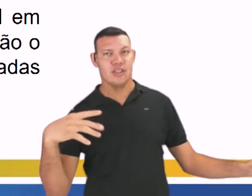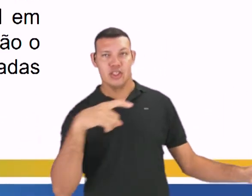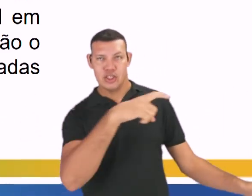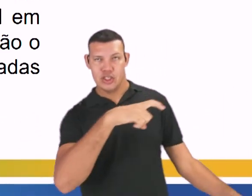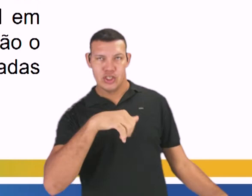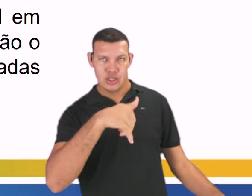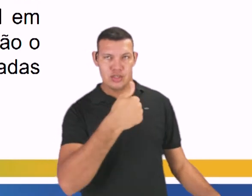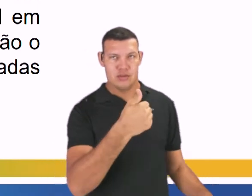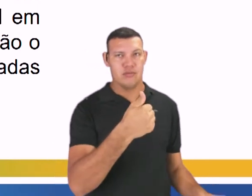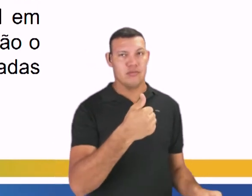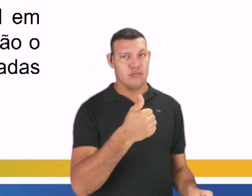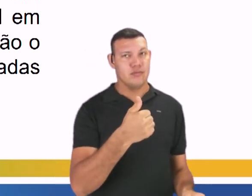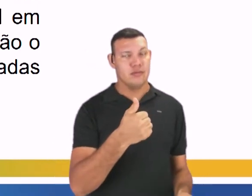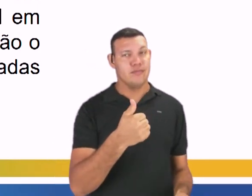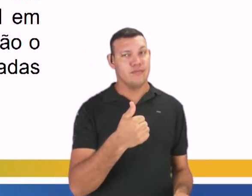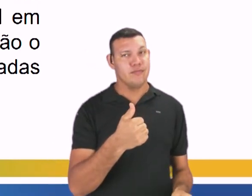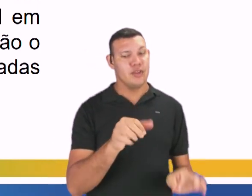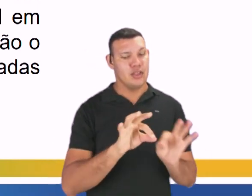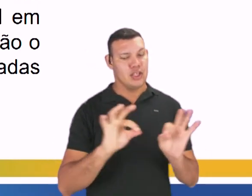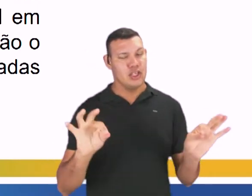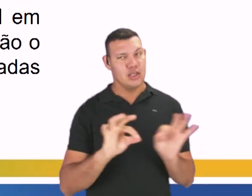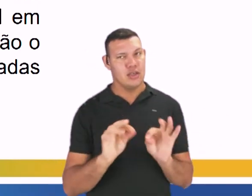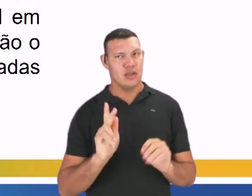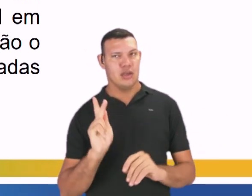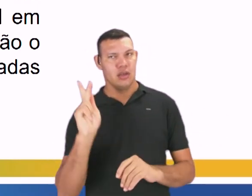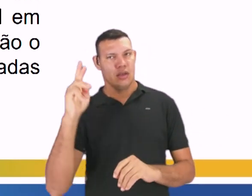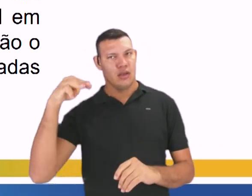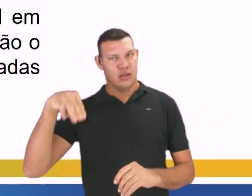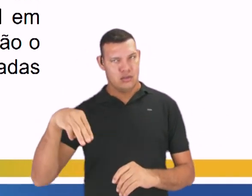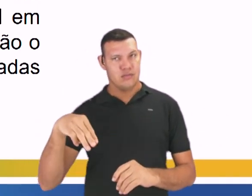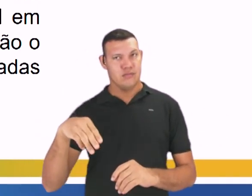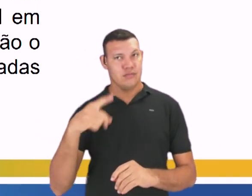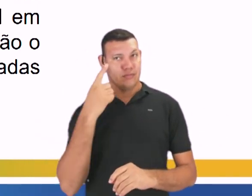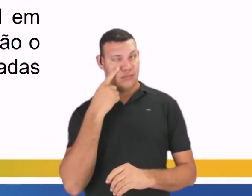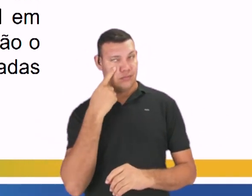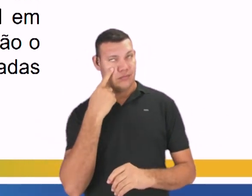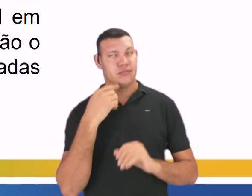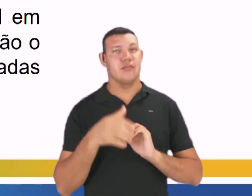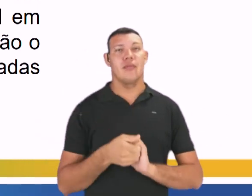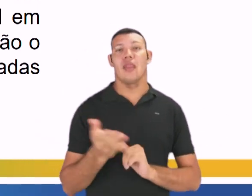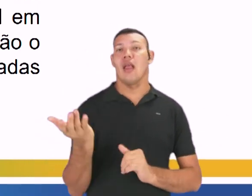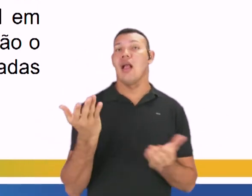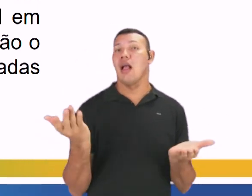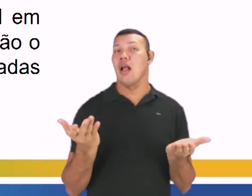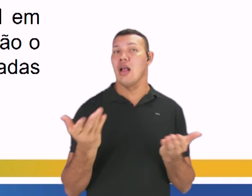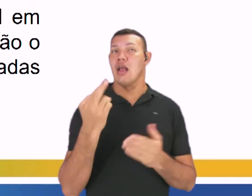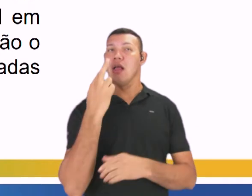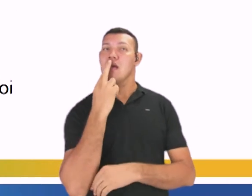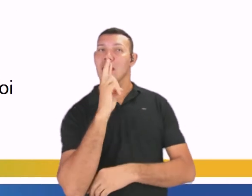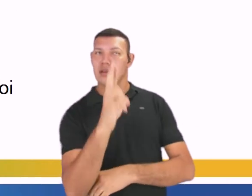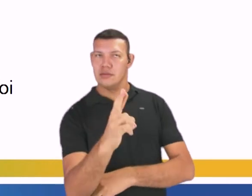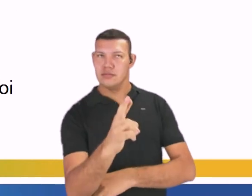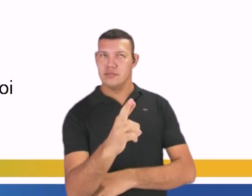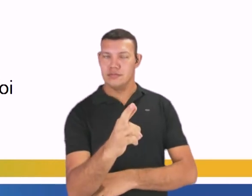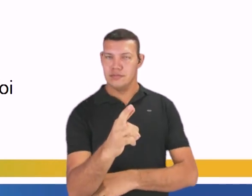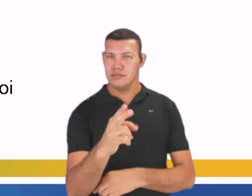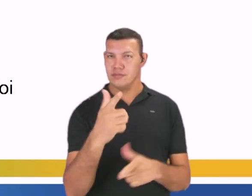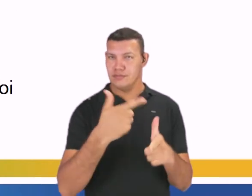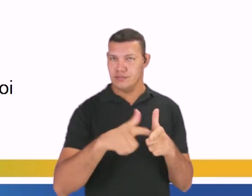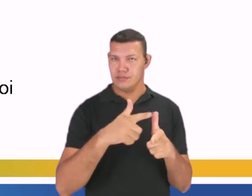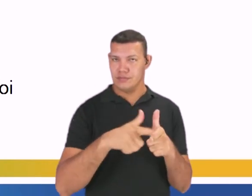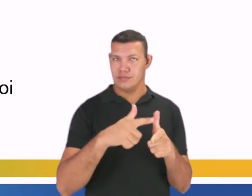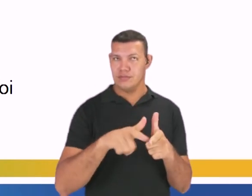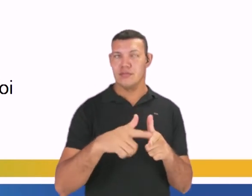em quilômetros. Então observe esse dado aí, tá? Então vamos à resolução dessa situação problema.